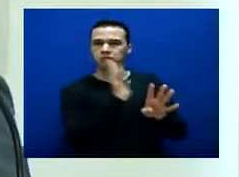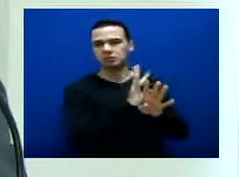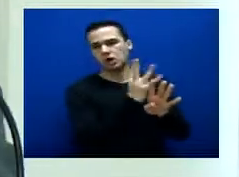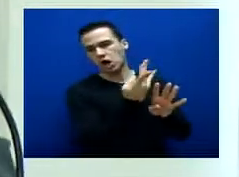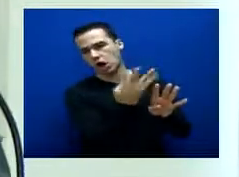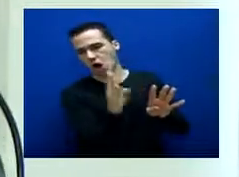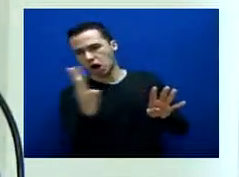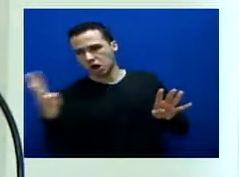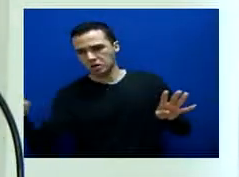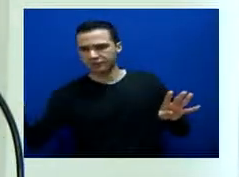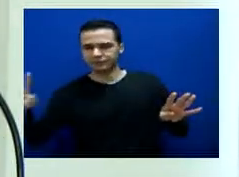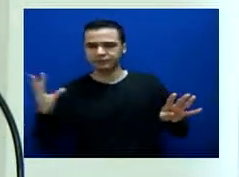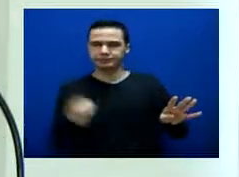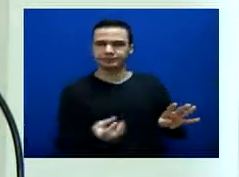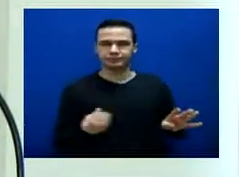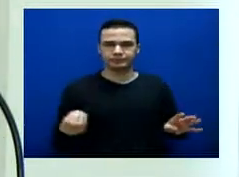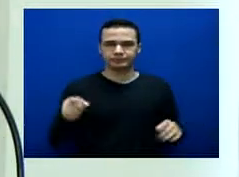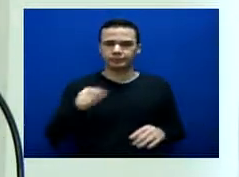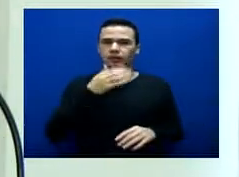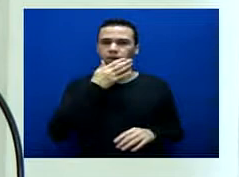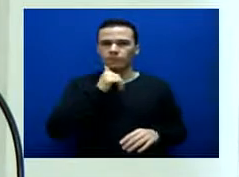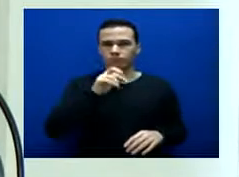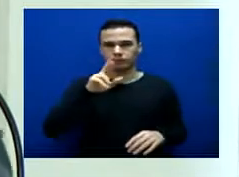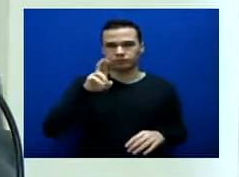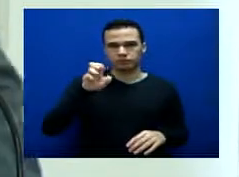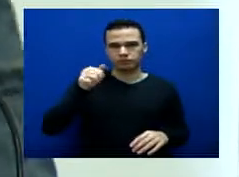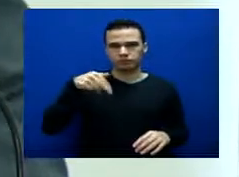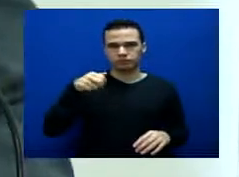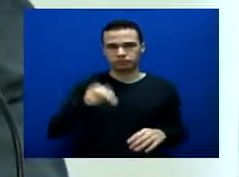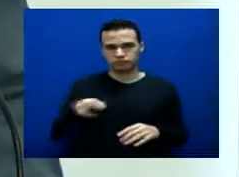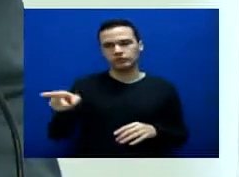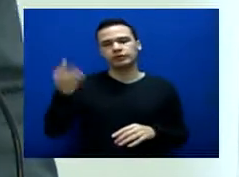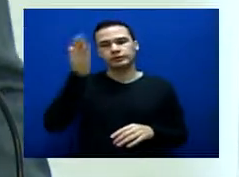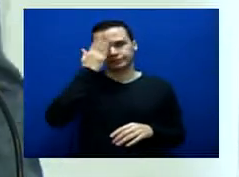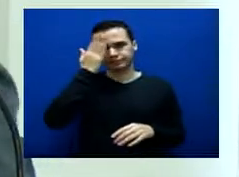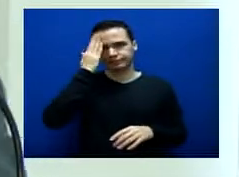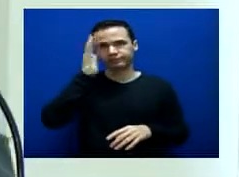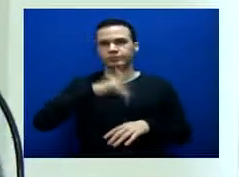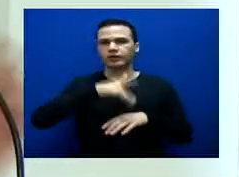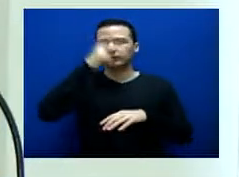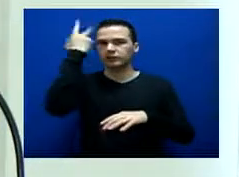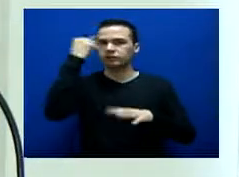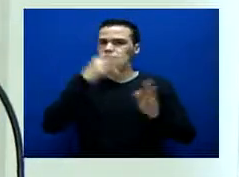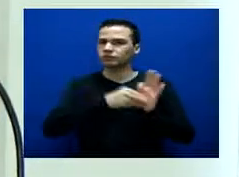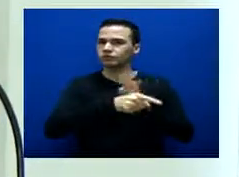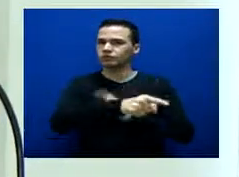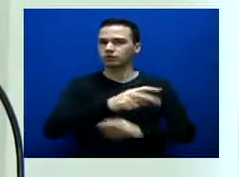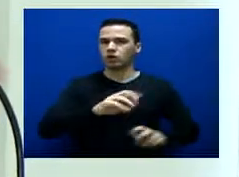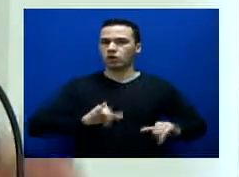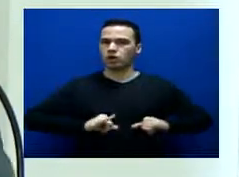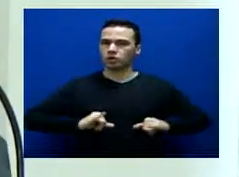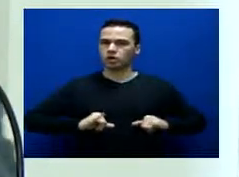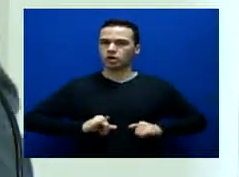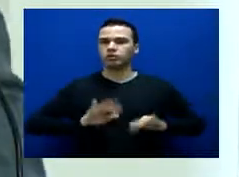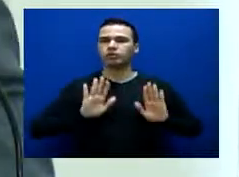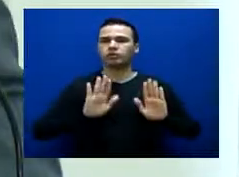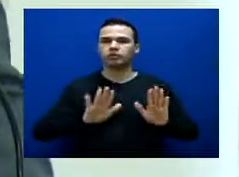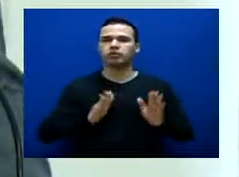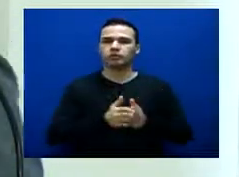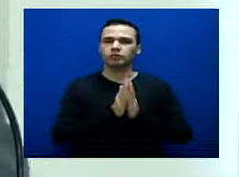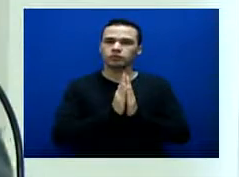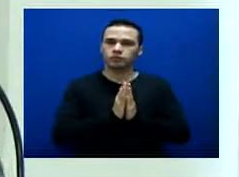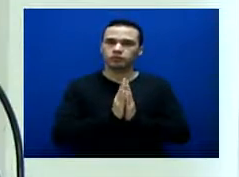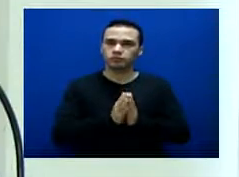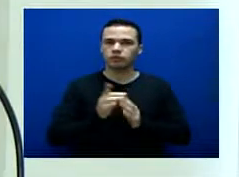fora da UPH da Zona Norte. O Renan mora ali, ele sabe, é um absurdo, o povo sofrendo. Agora a gente, por favor, eu vou deixar